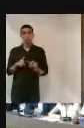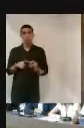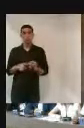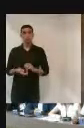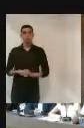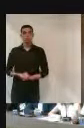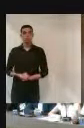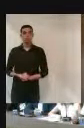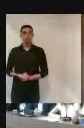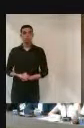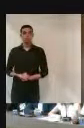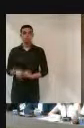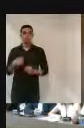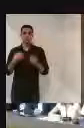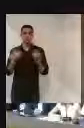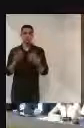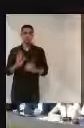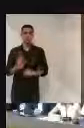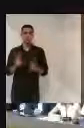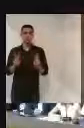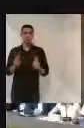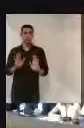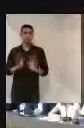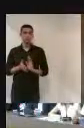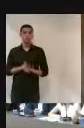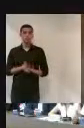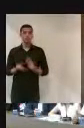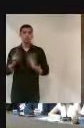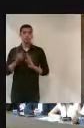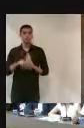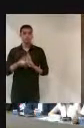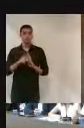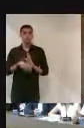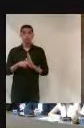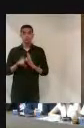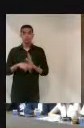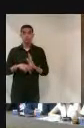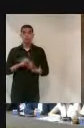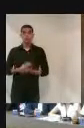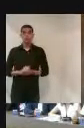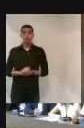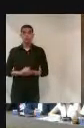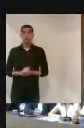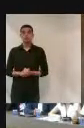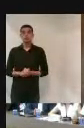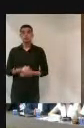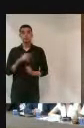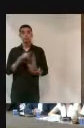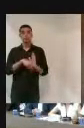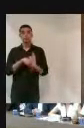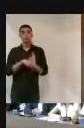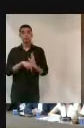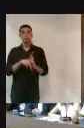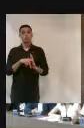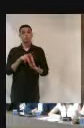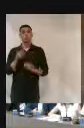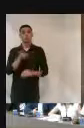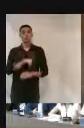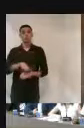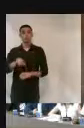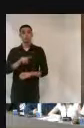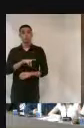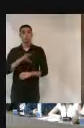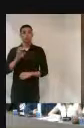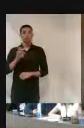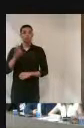sobre eles, e que o programa, ele foi citado, ele é um programa que é usado como case pela ONU,